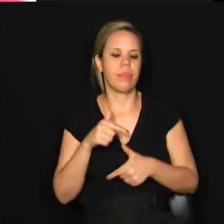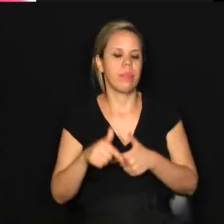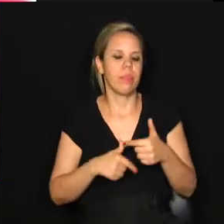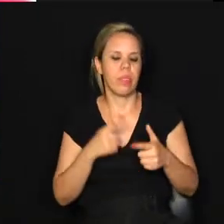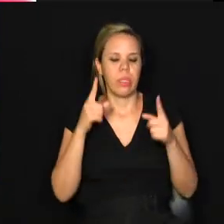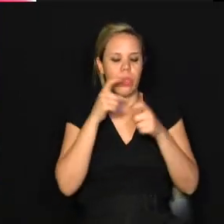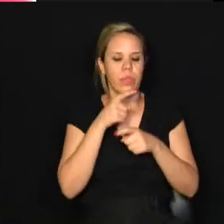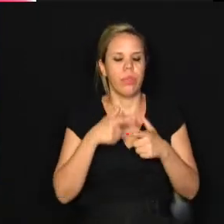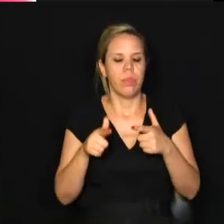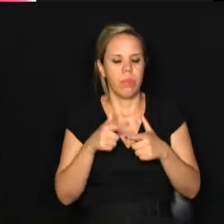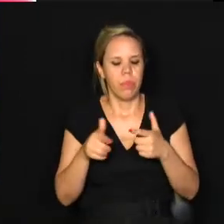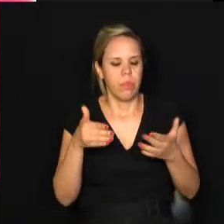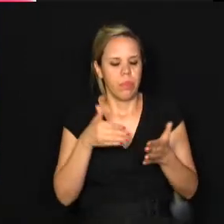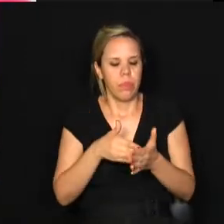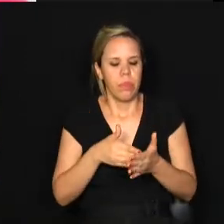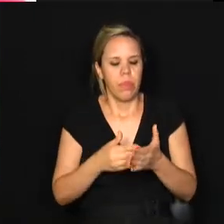vem